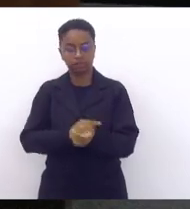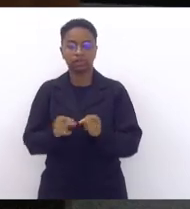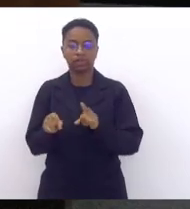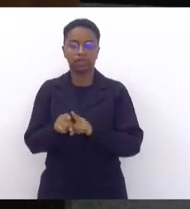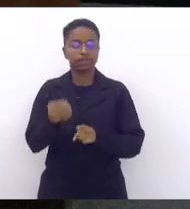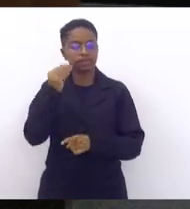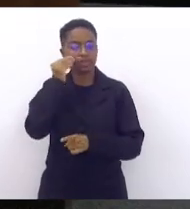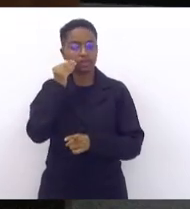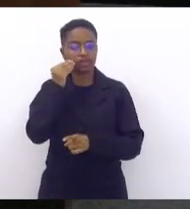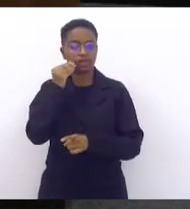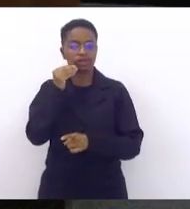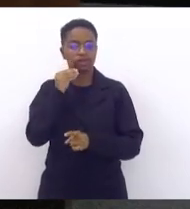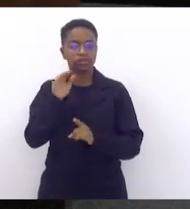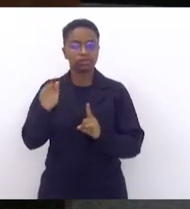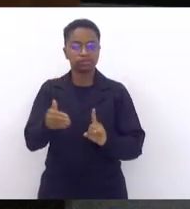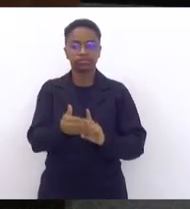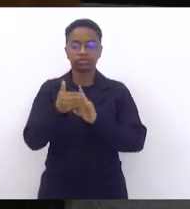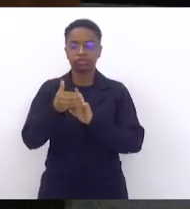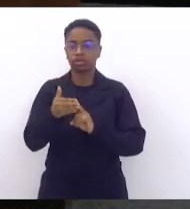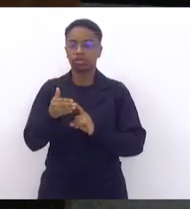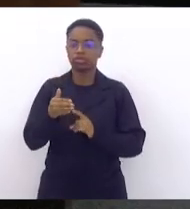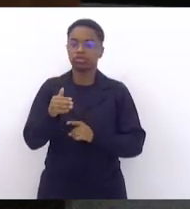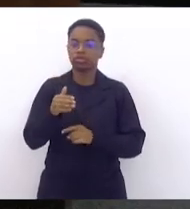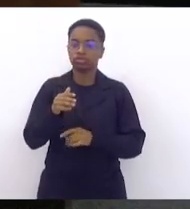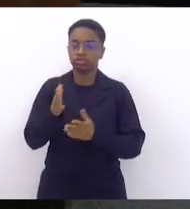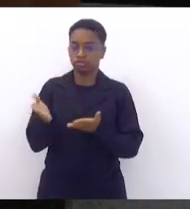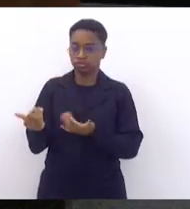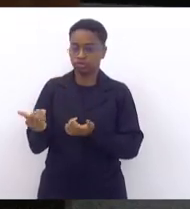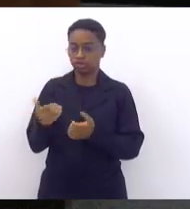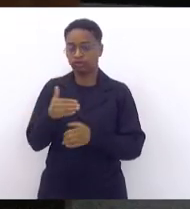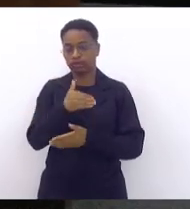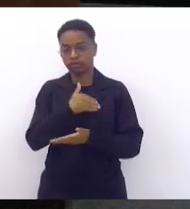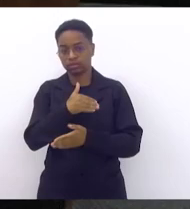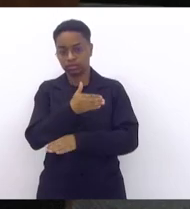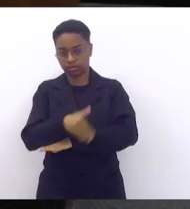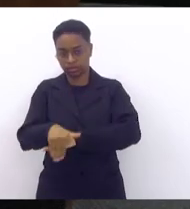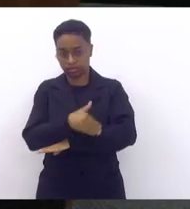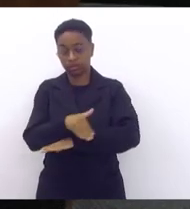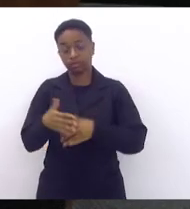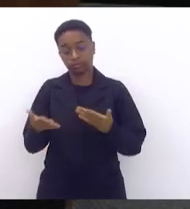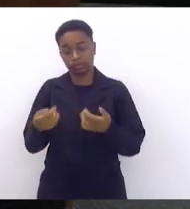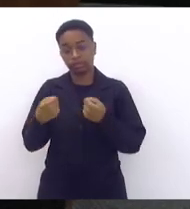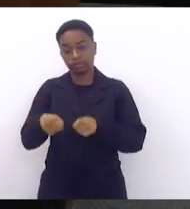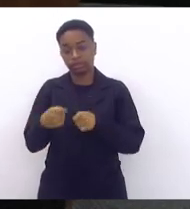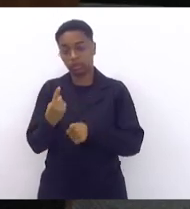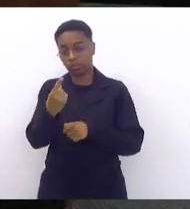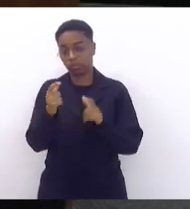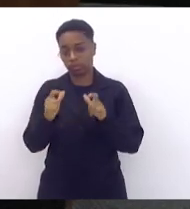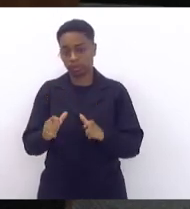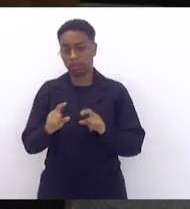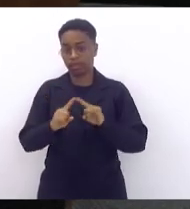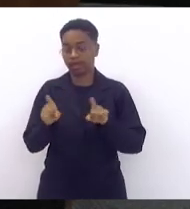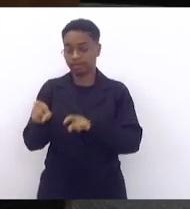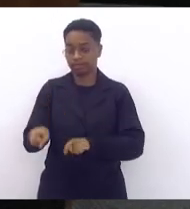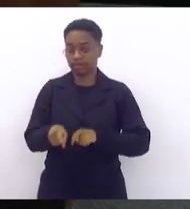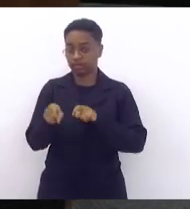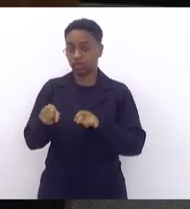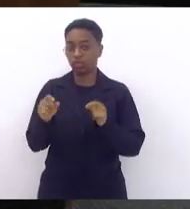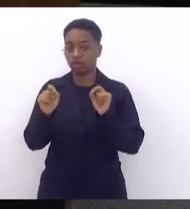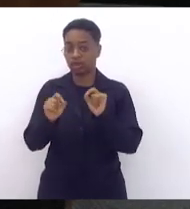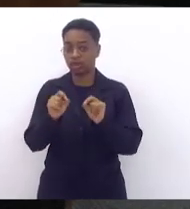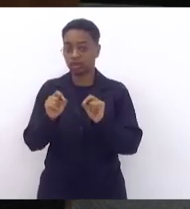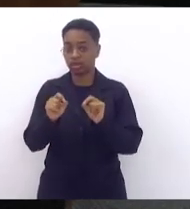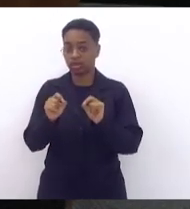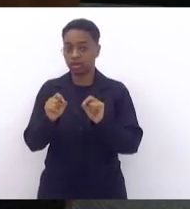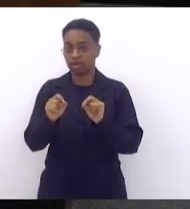resgatar esses jovens que estão nas ruas e precisava de uma porta. E a Fazenda Paraíso é o contrário, de